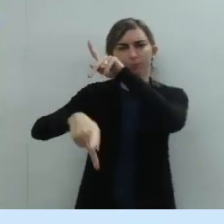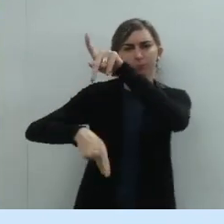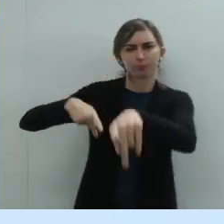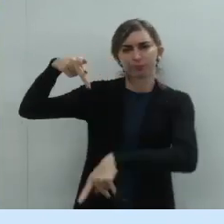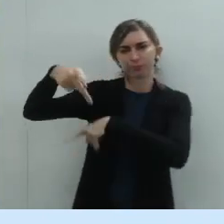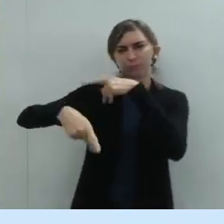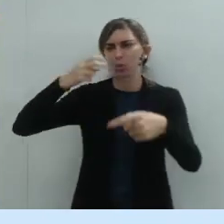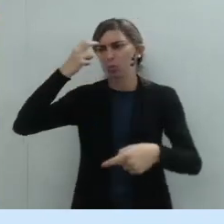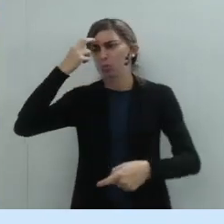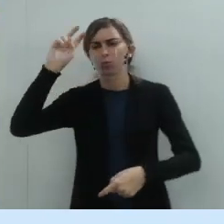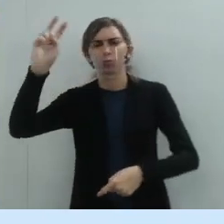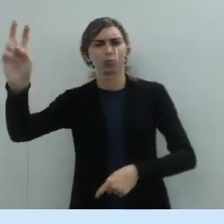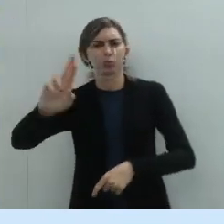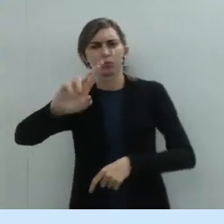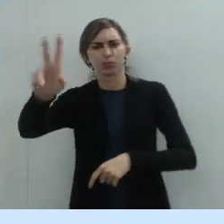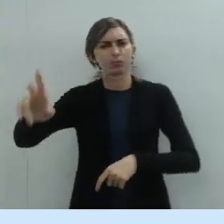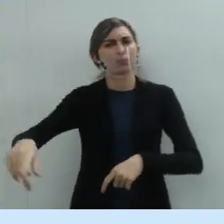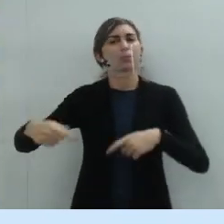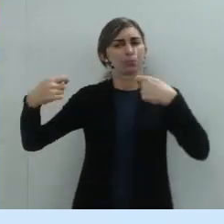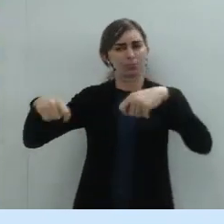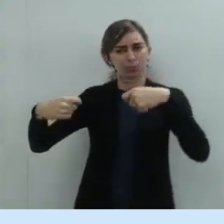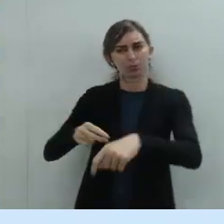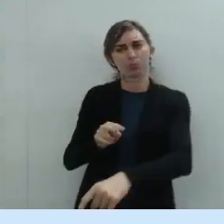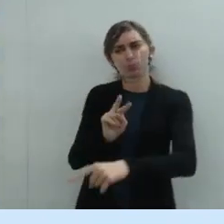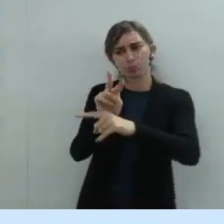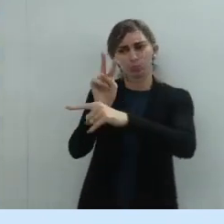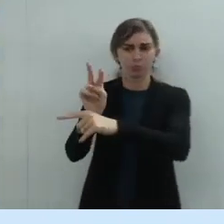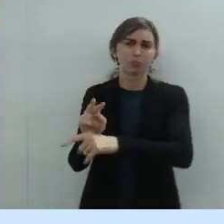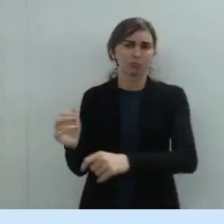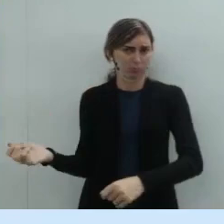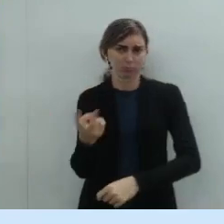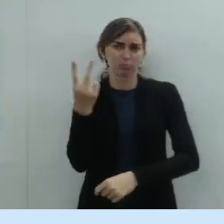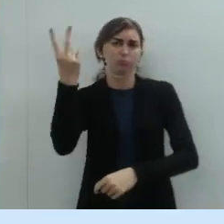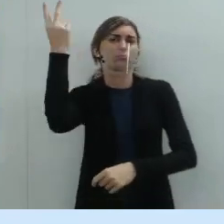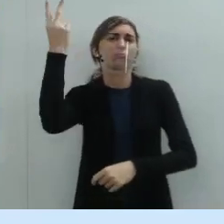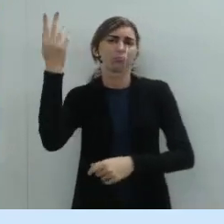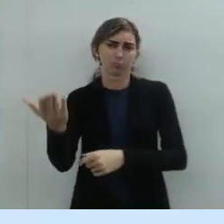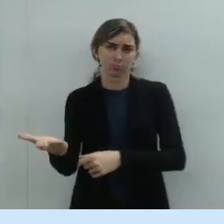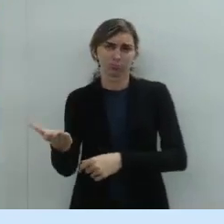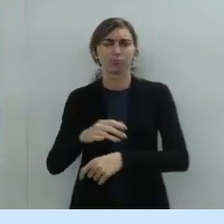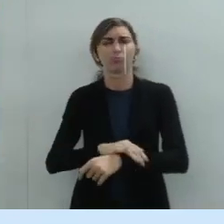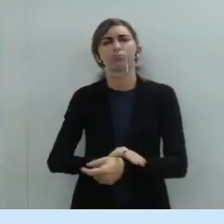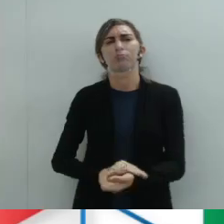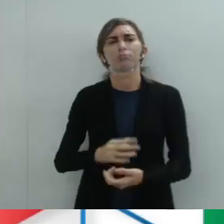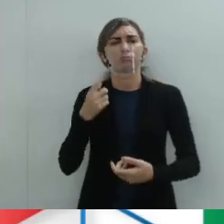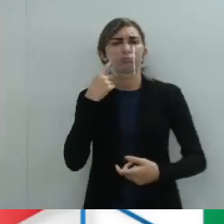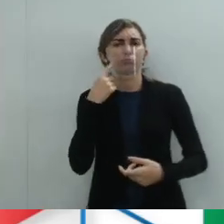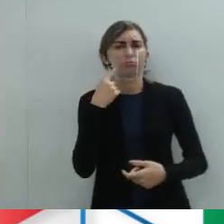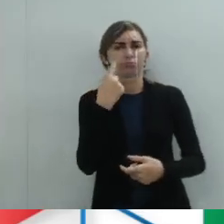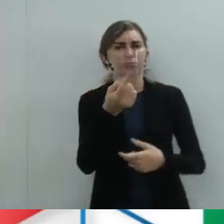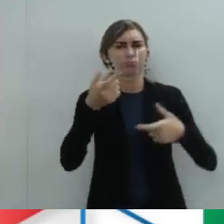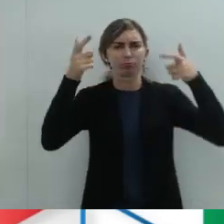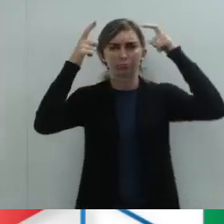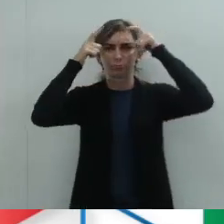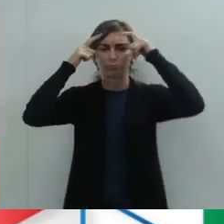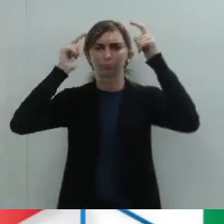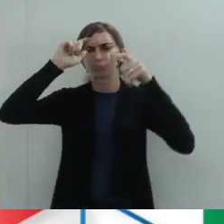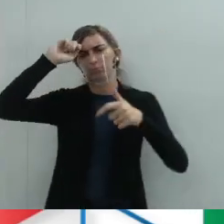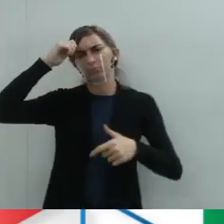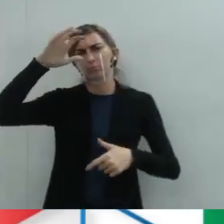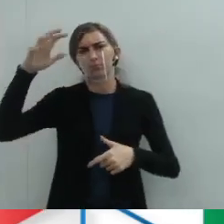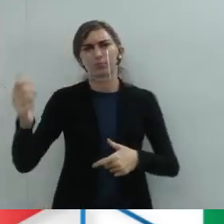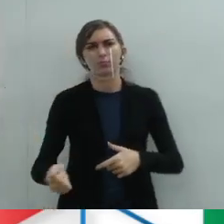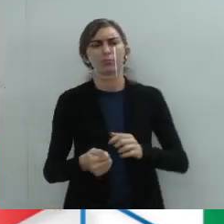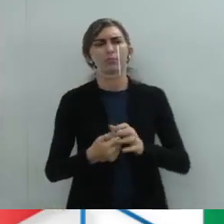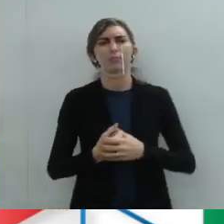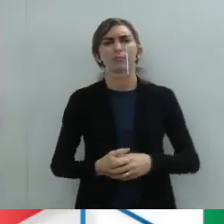várias culturas que precisam ser preservadas e valorizadas, tá certo? Vamos para ver os reinos africanos na tela?